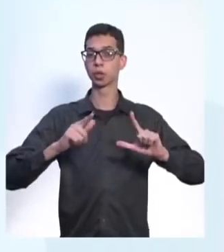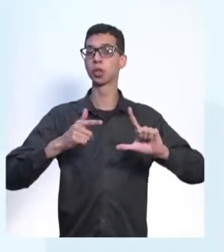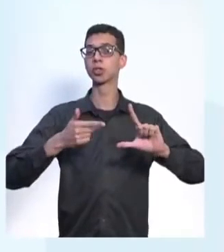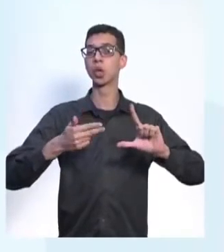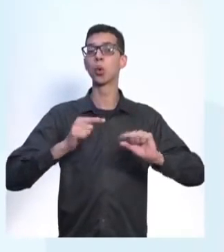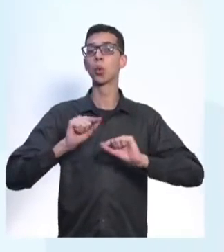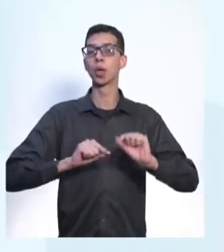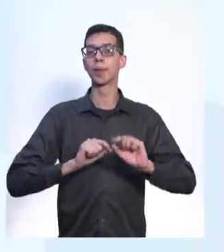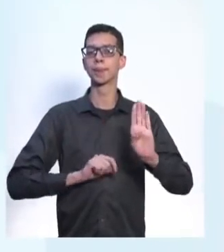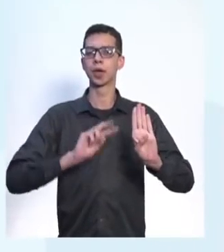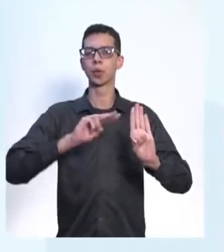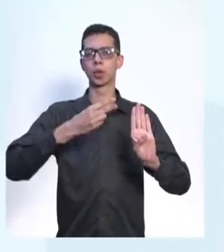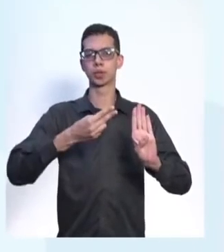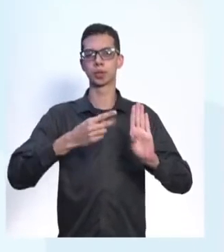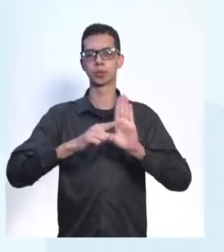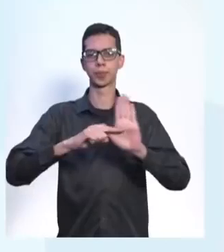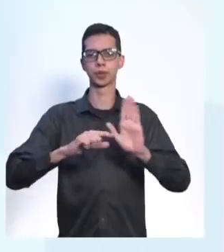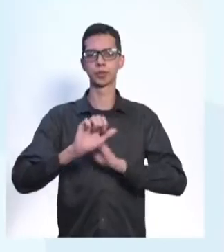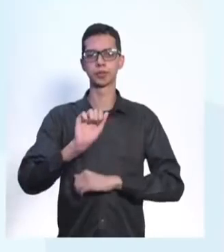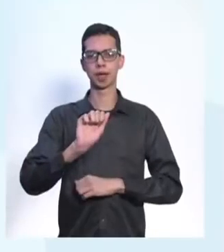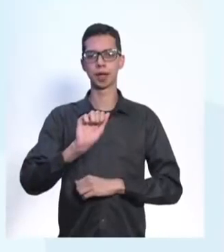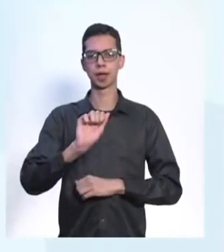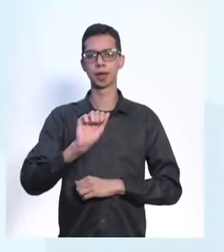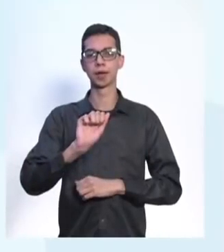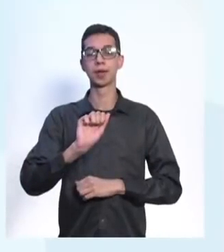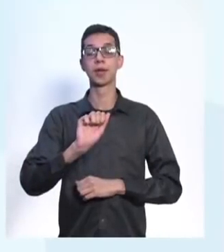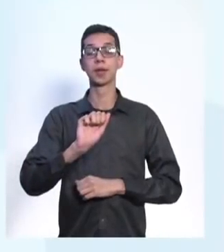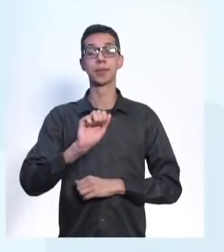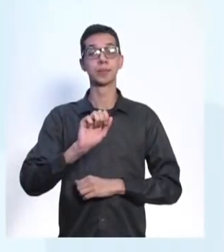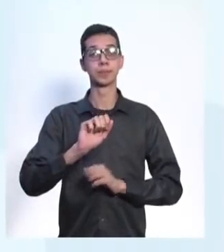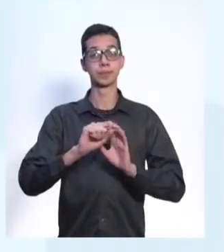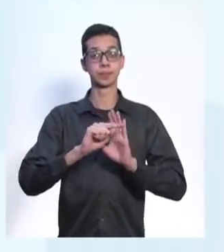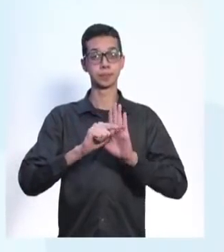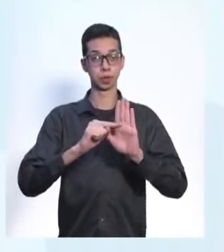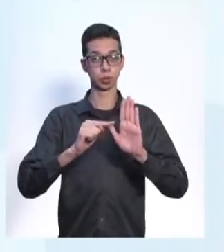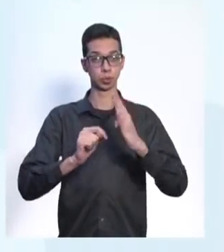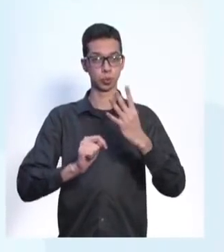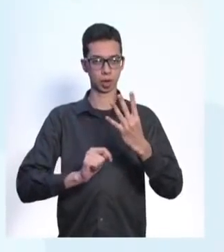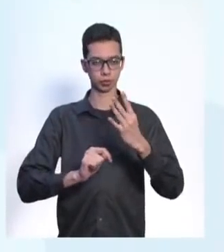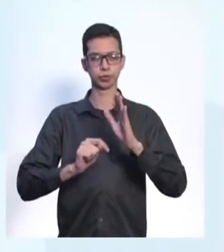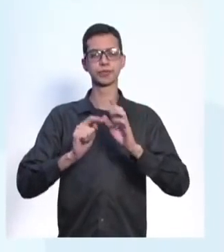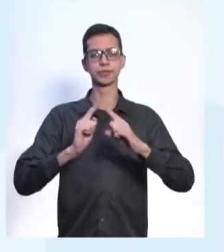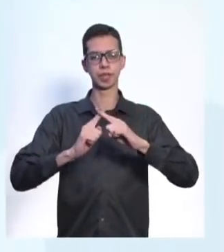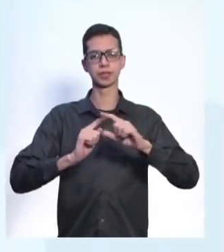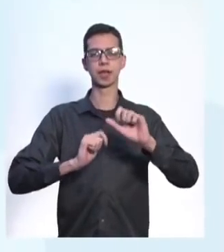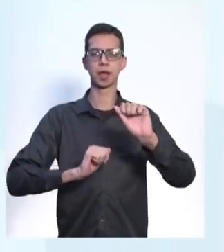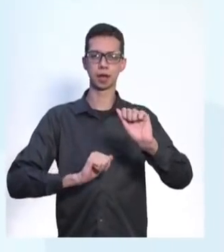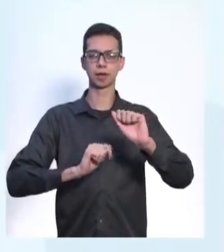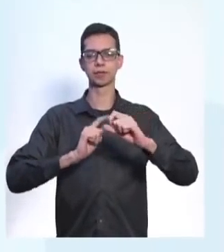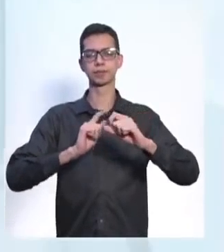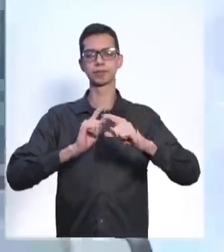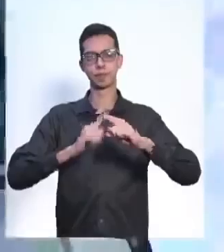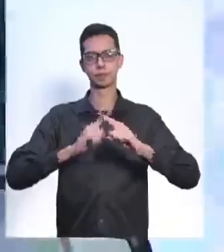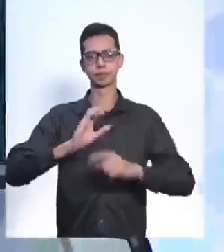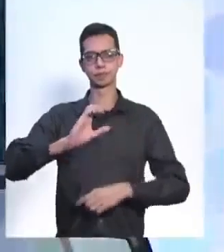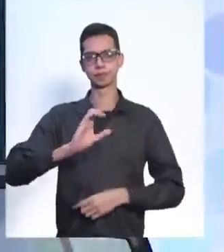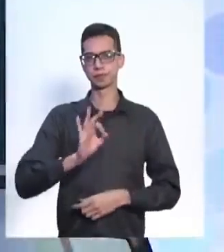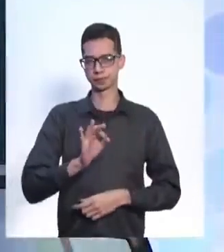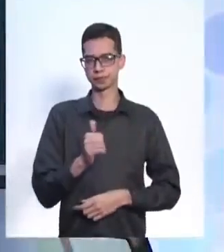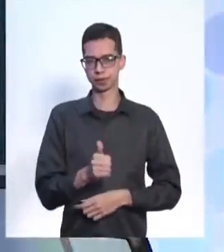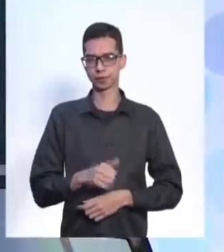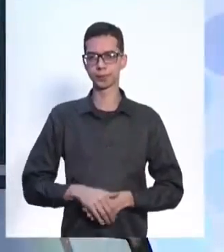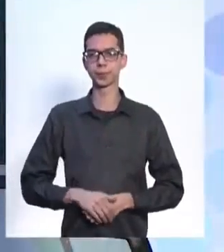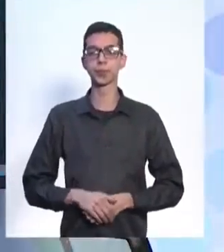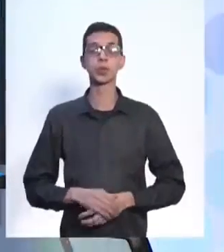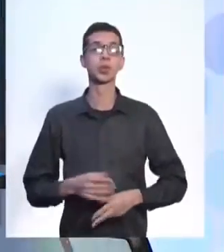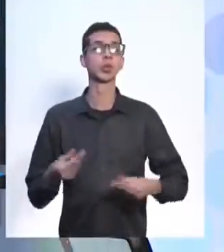a vezes c. No caso, a gente aprendeu que existem 3